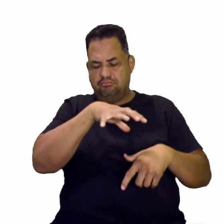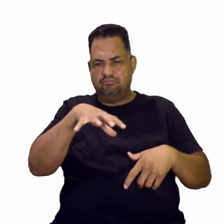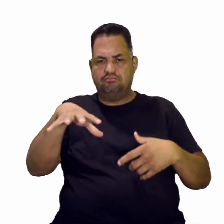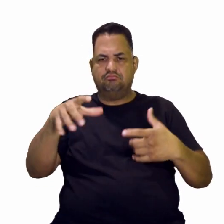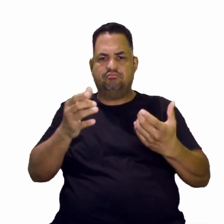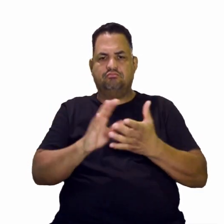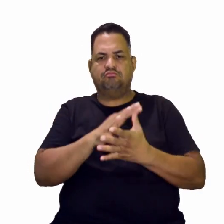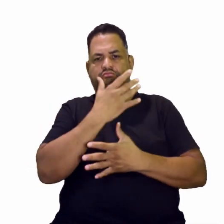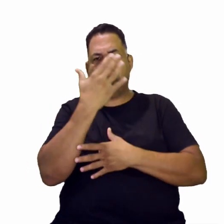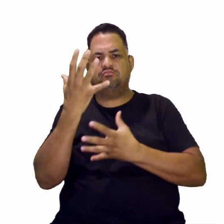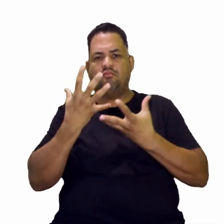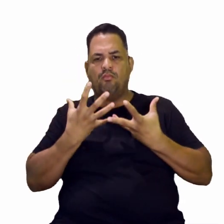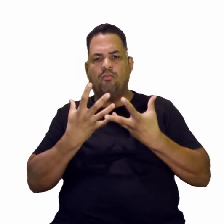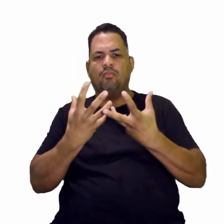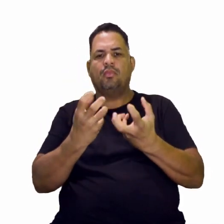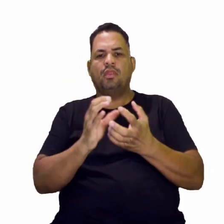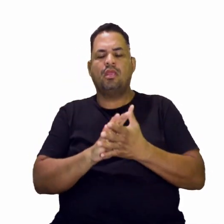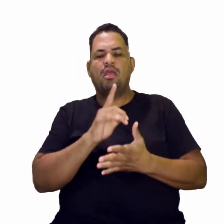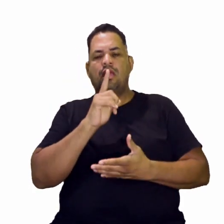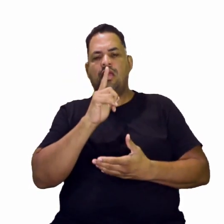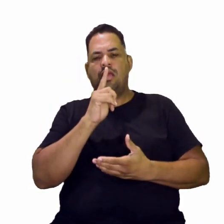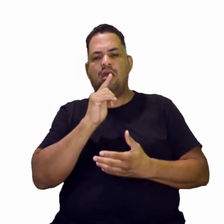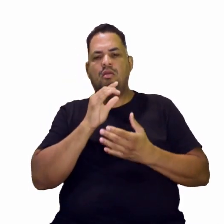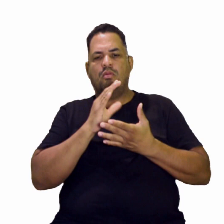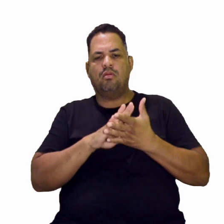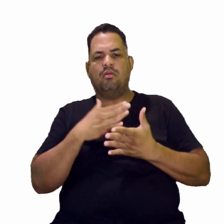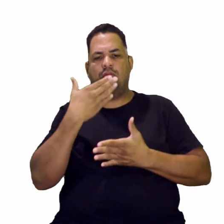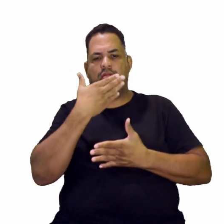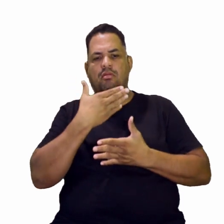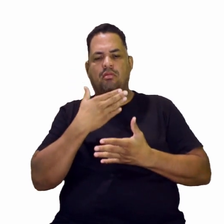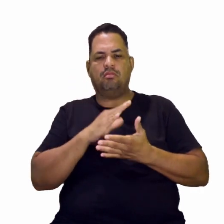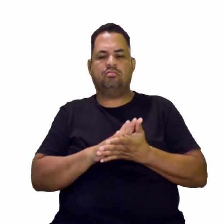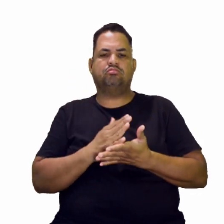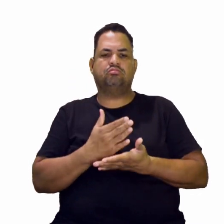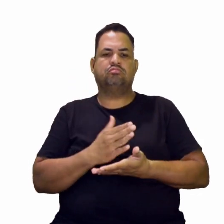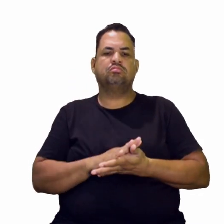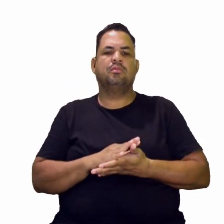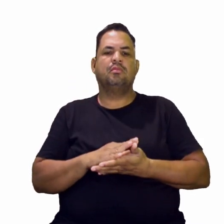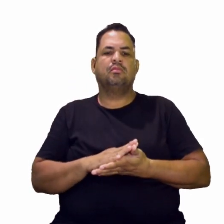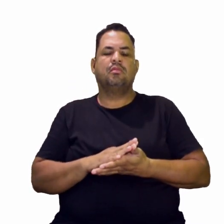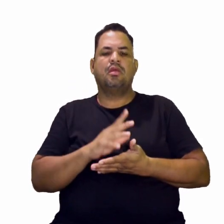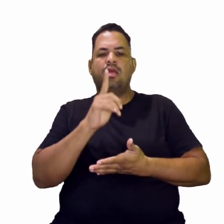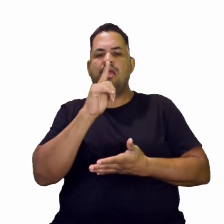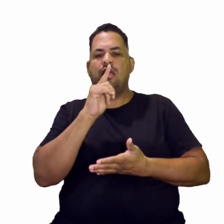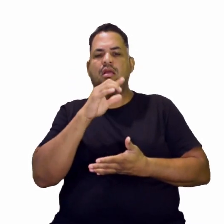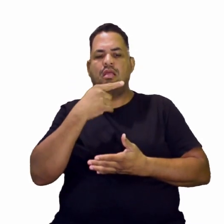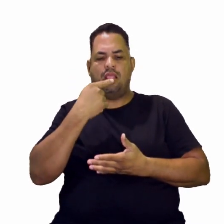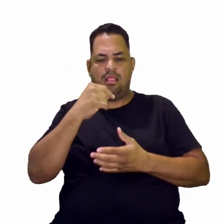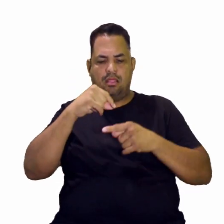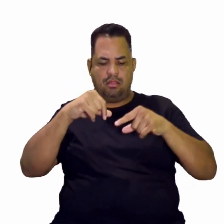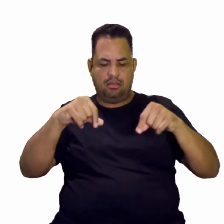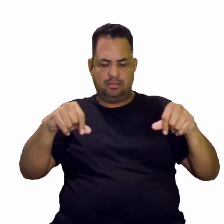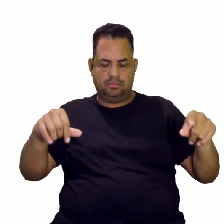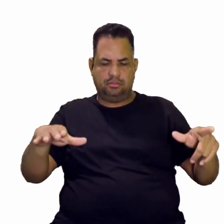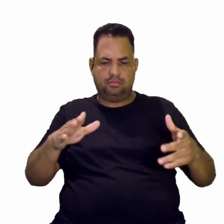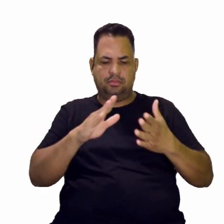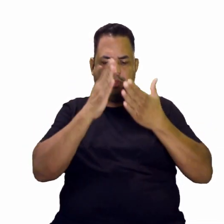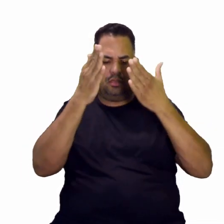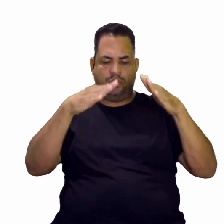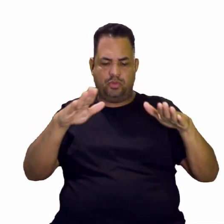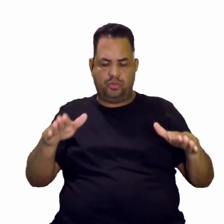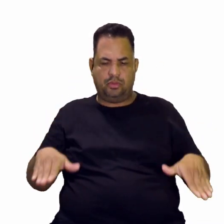como floresta, deserto, água doce, água salgada. Isso também é bom. É importante você ter em mente que